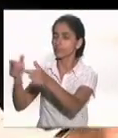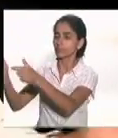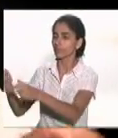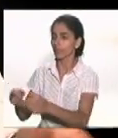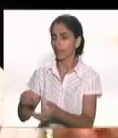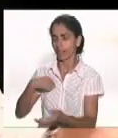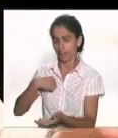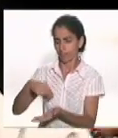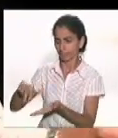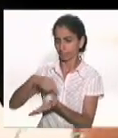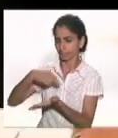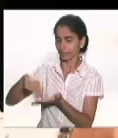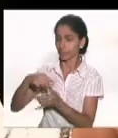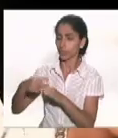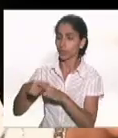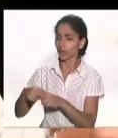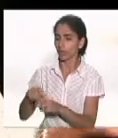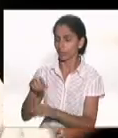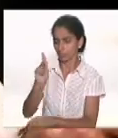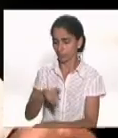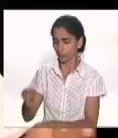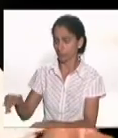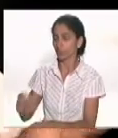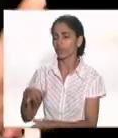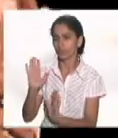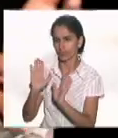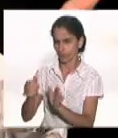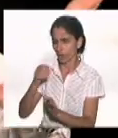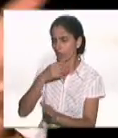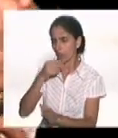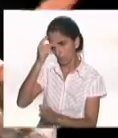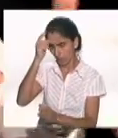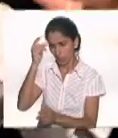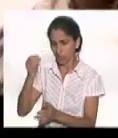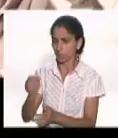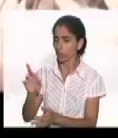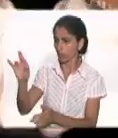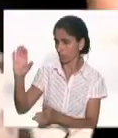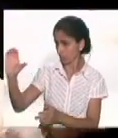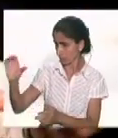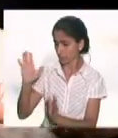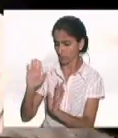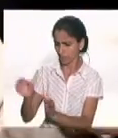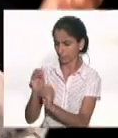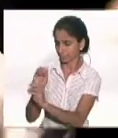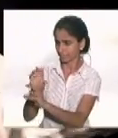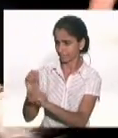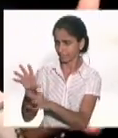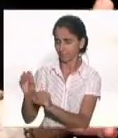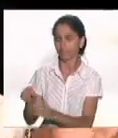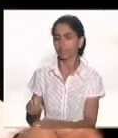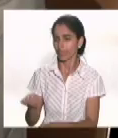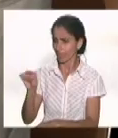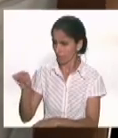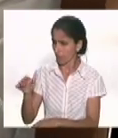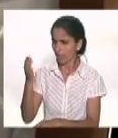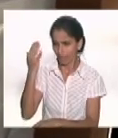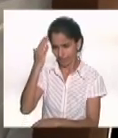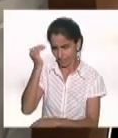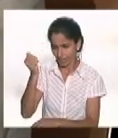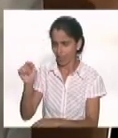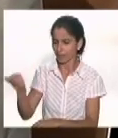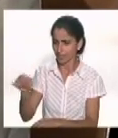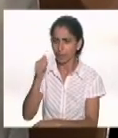comecei dançando, eu coreógrafo. Sempre fui de Roberto Carlos, Chacrinha, aquela mulherada toda. Coreógrafo. Por sinal, você